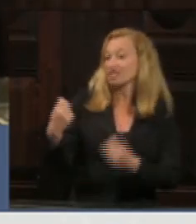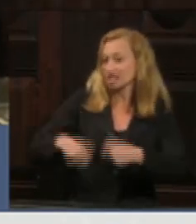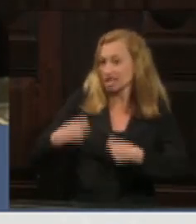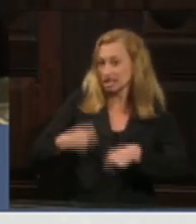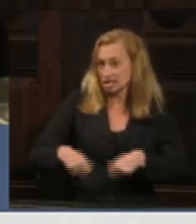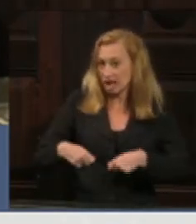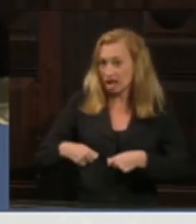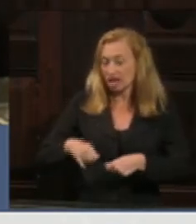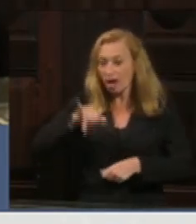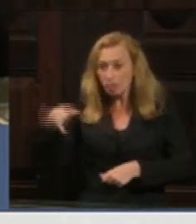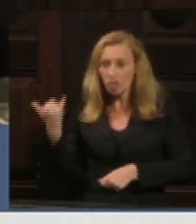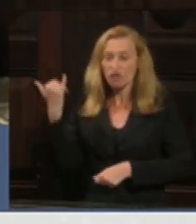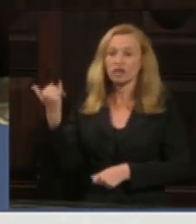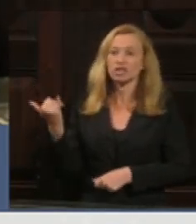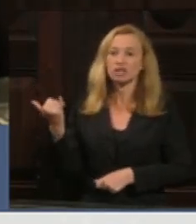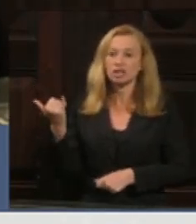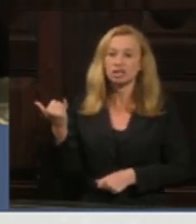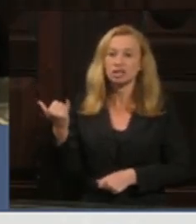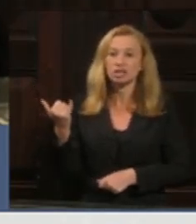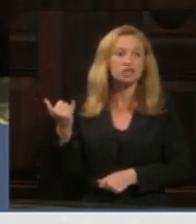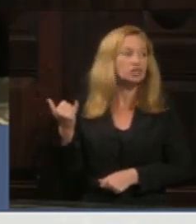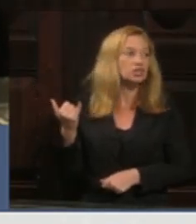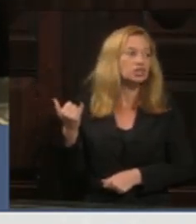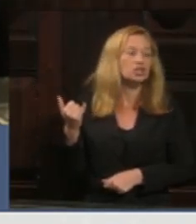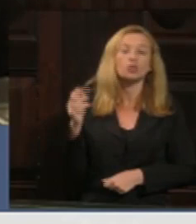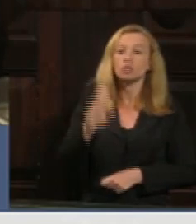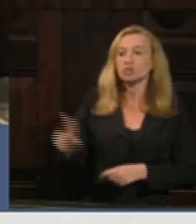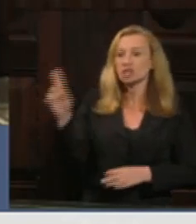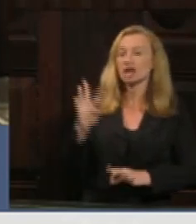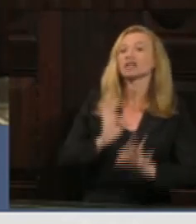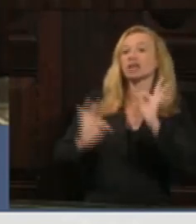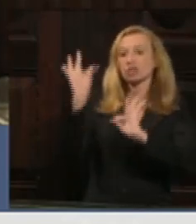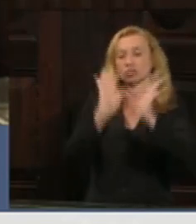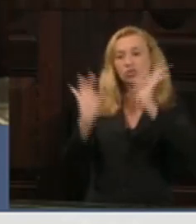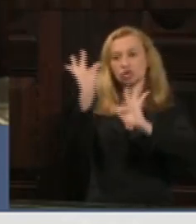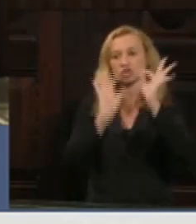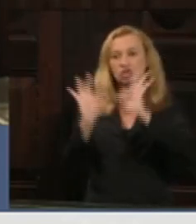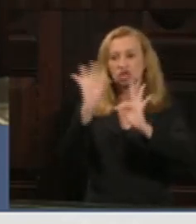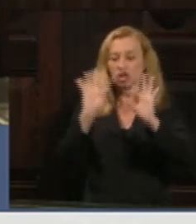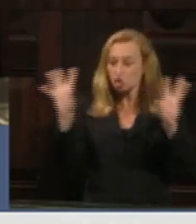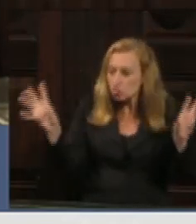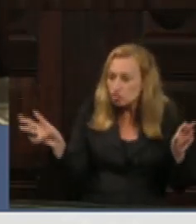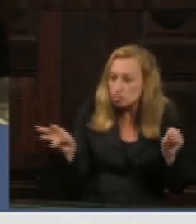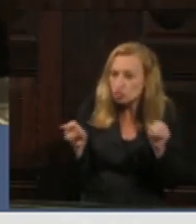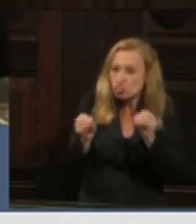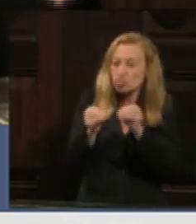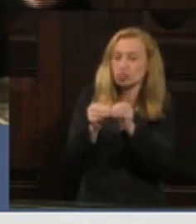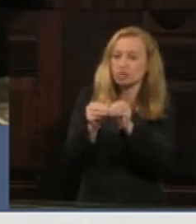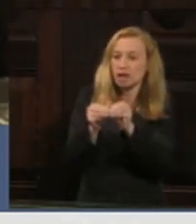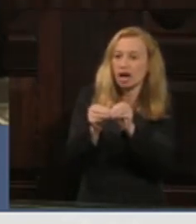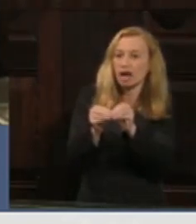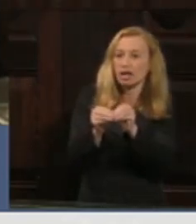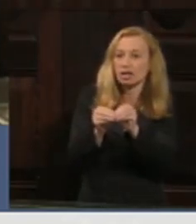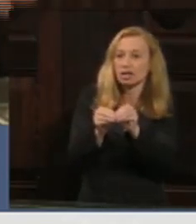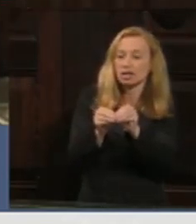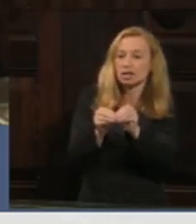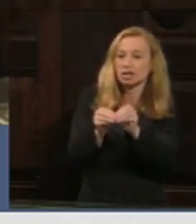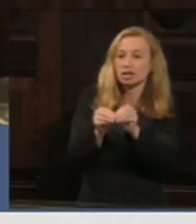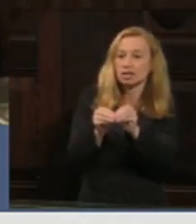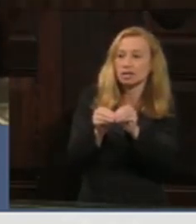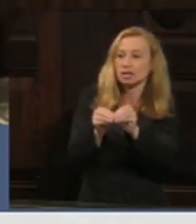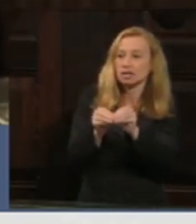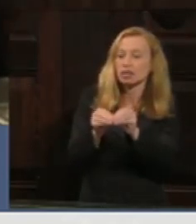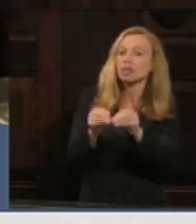tirar proveito das inovações tecnológicas e envolvê-las e trazê-las para o âmbito da